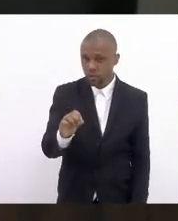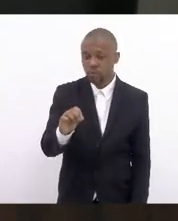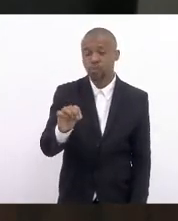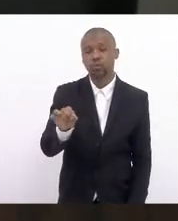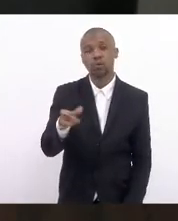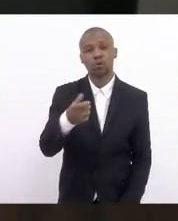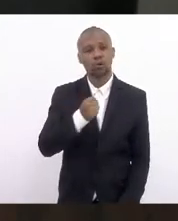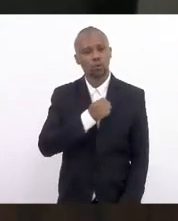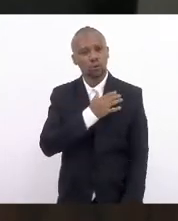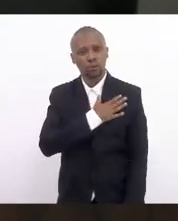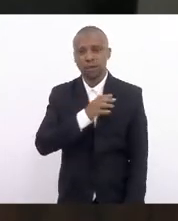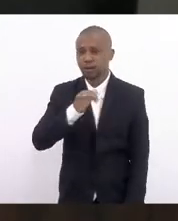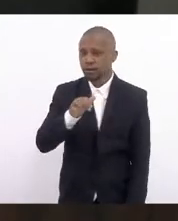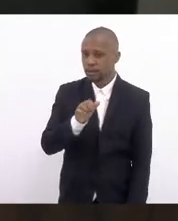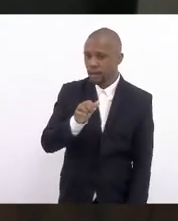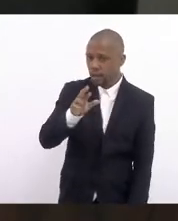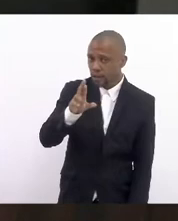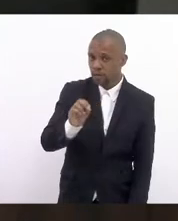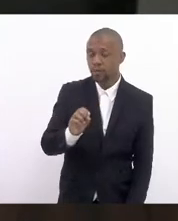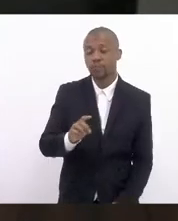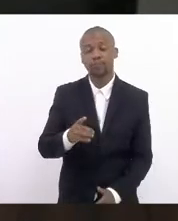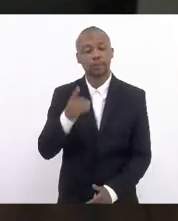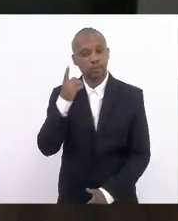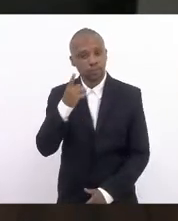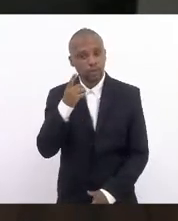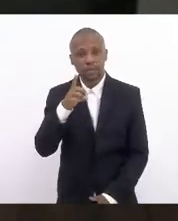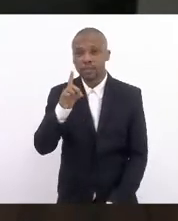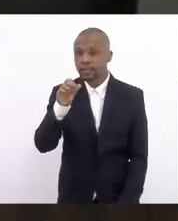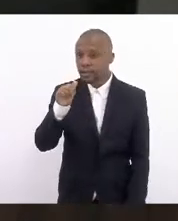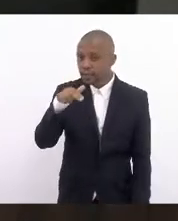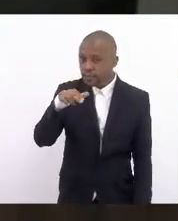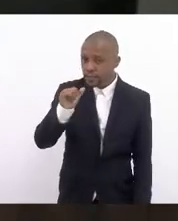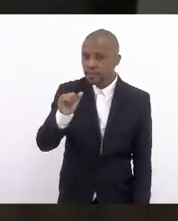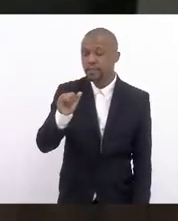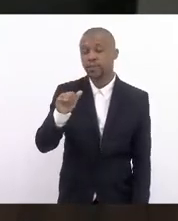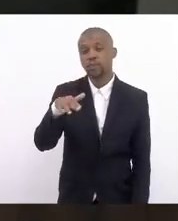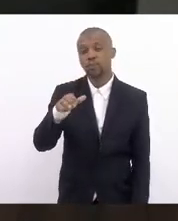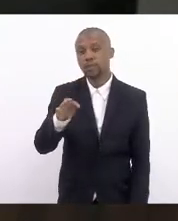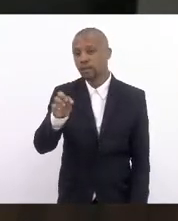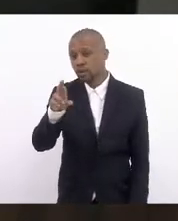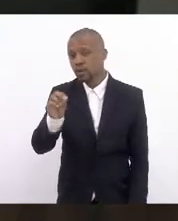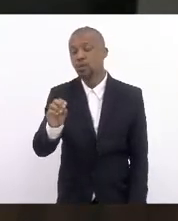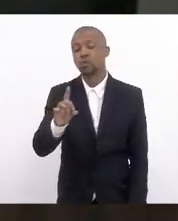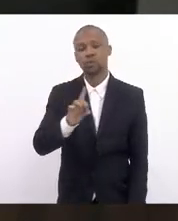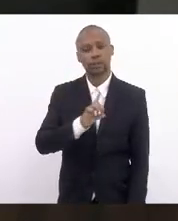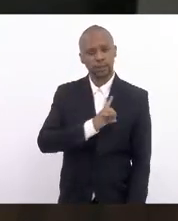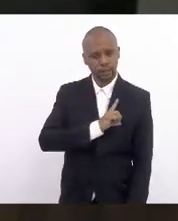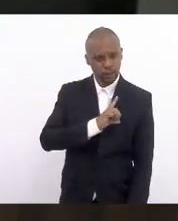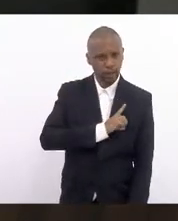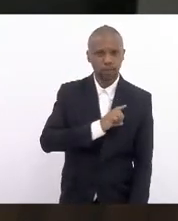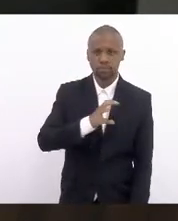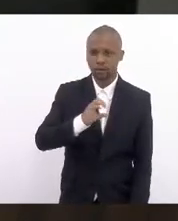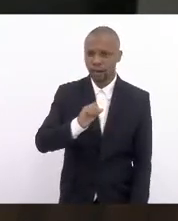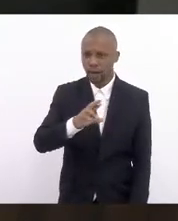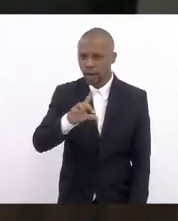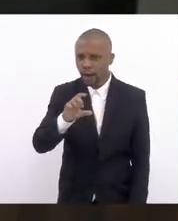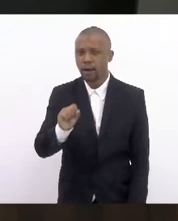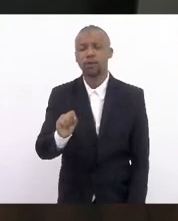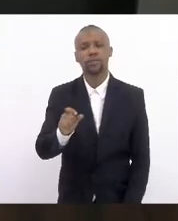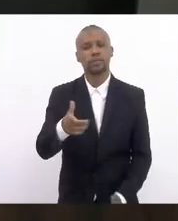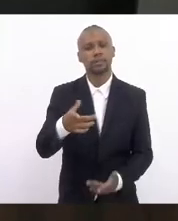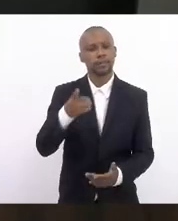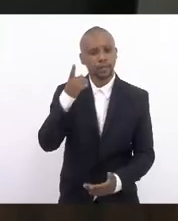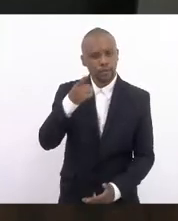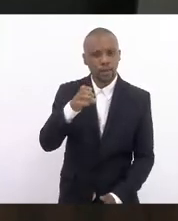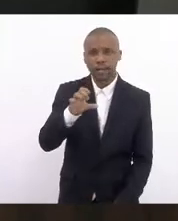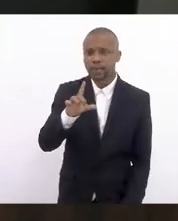Coronel Jairo, deputada Dani Monteiro, deputado delegado Carlos Augusto, deputado Dionísio Lins, deputado Eliomar Coelho,